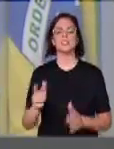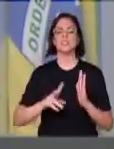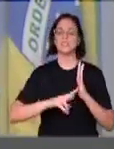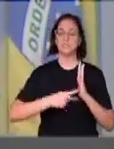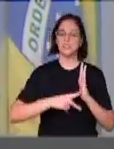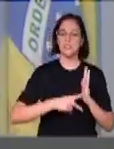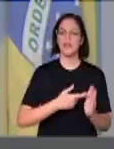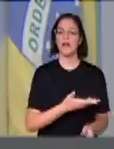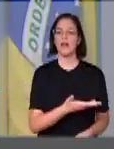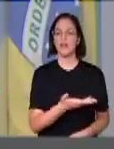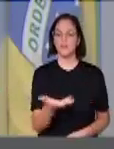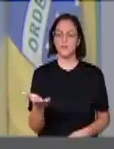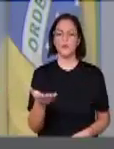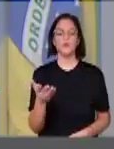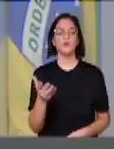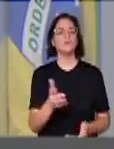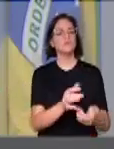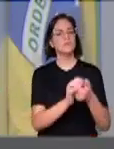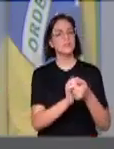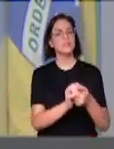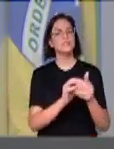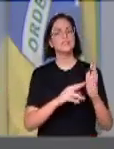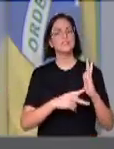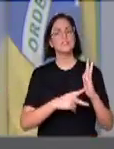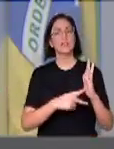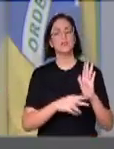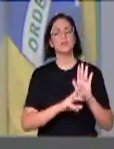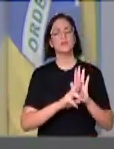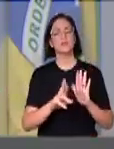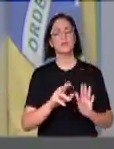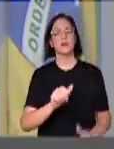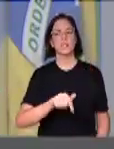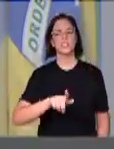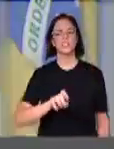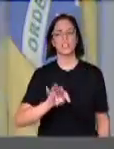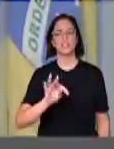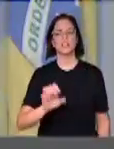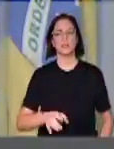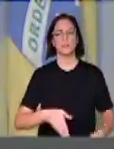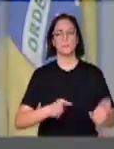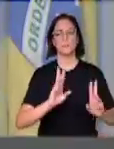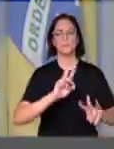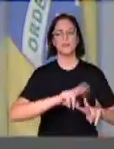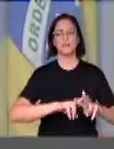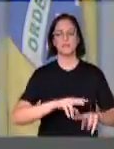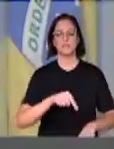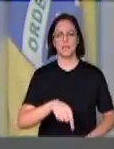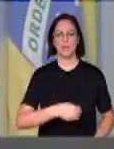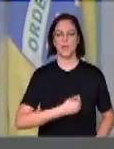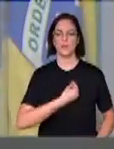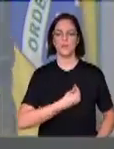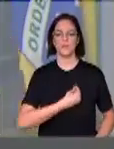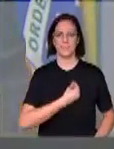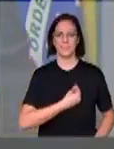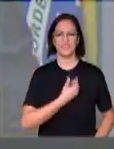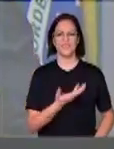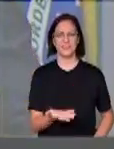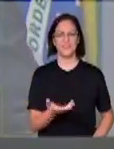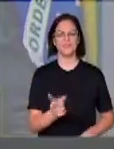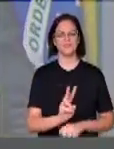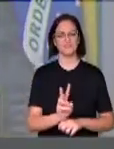sindicatos, em nome dos sindicatos da representação dos agentes penitenciários que aqui estão, saudar vocês